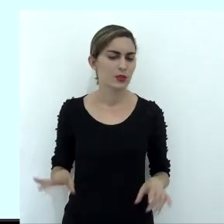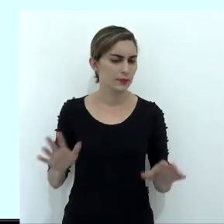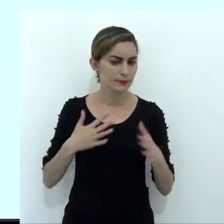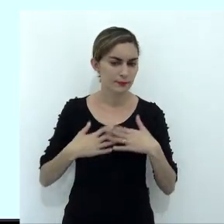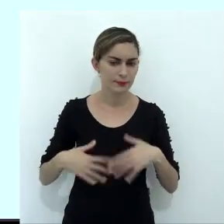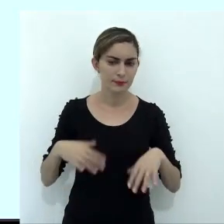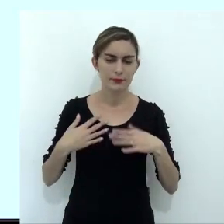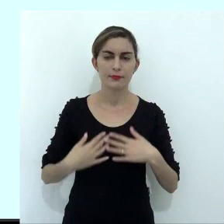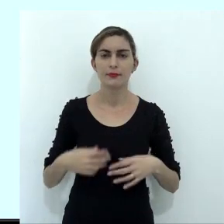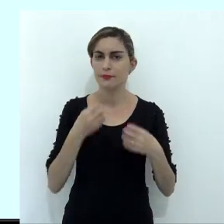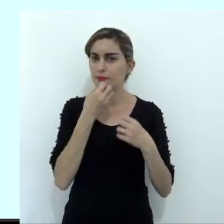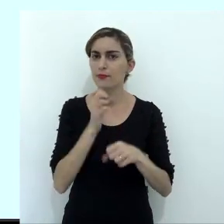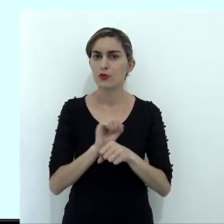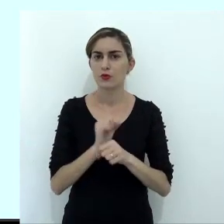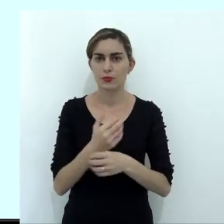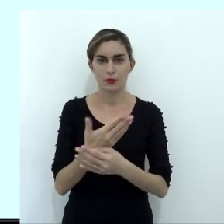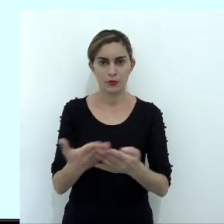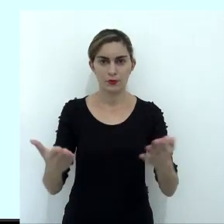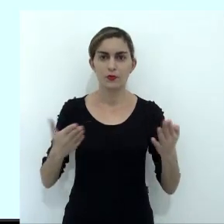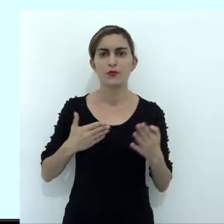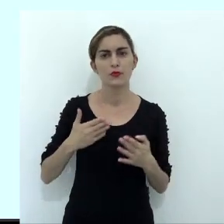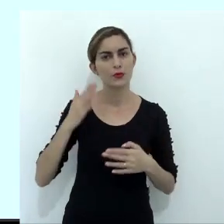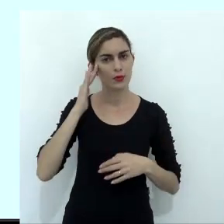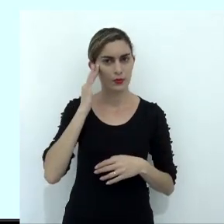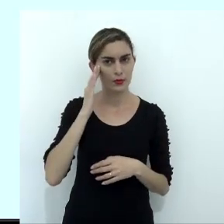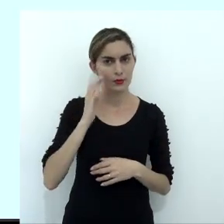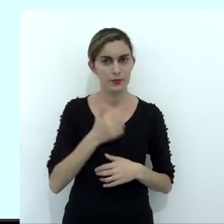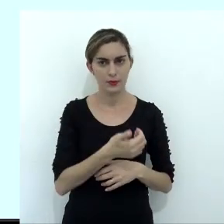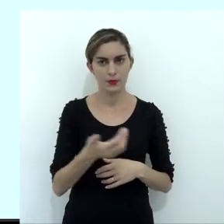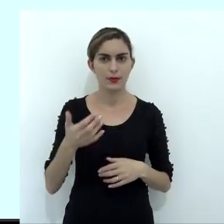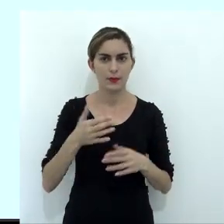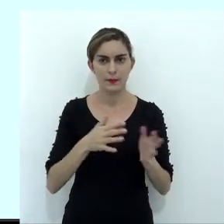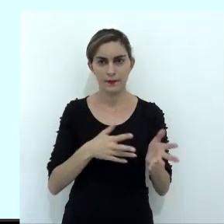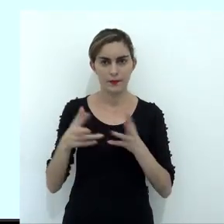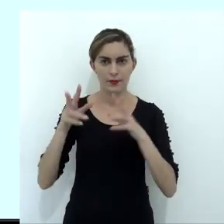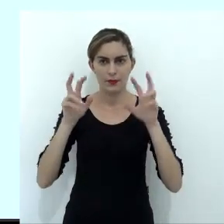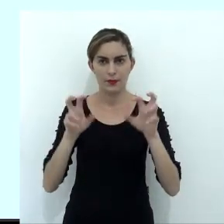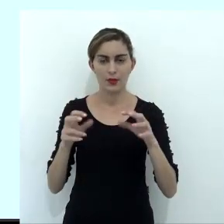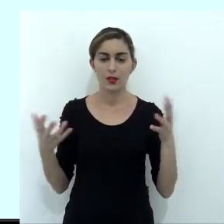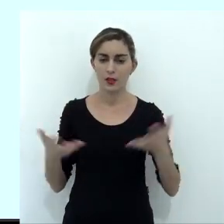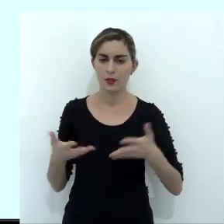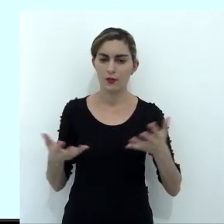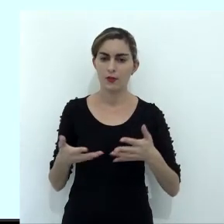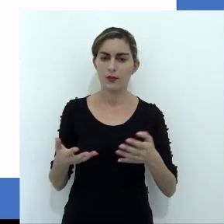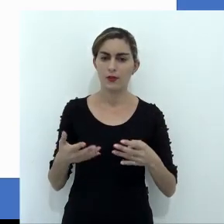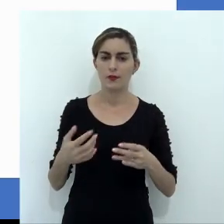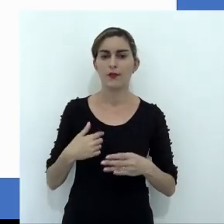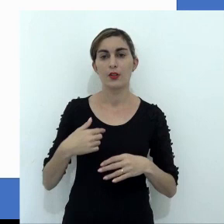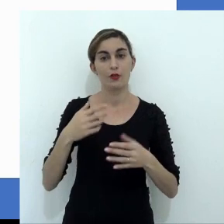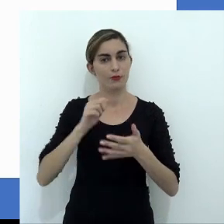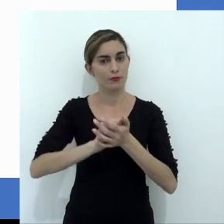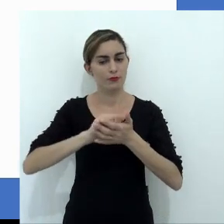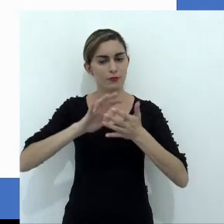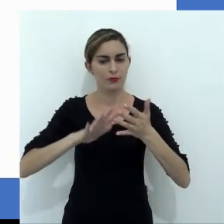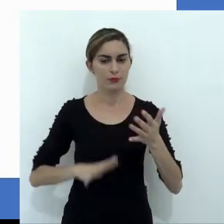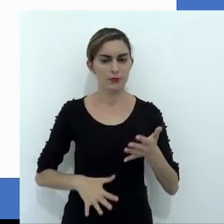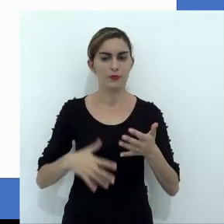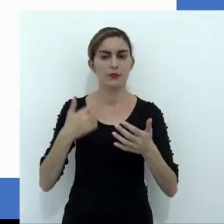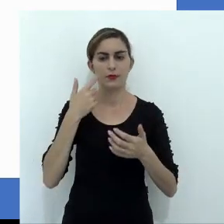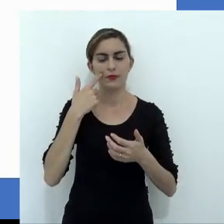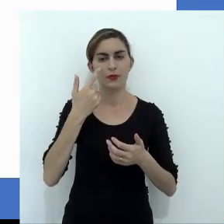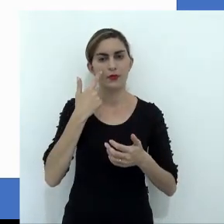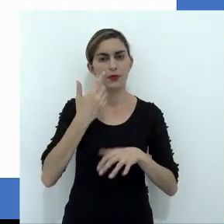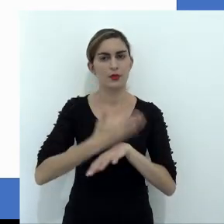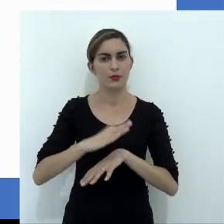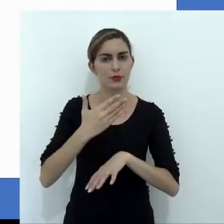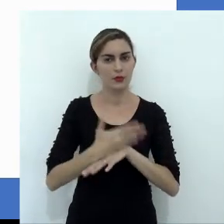Super tranquilo. Bom, esperamos que vocês tenham curtido, galera, essa parte teórica. Porque agora o que é que vem? Agora vem os exercícios, beleza? Vamos